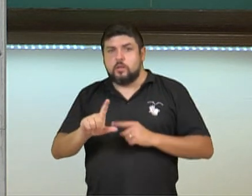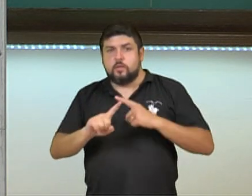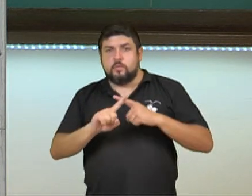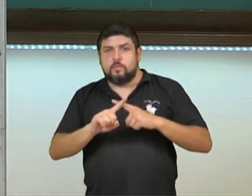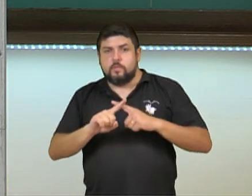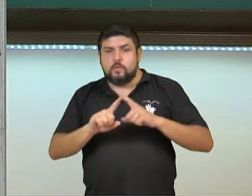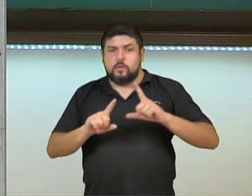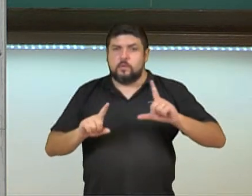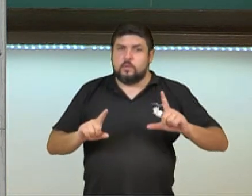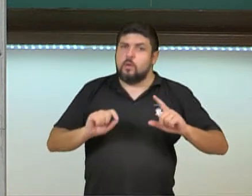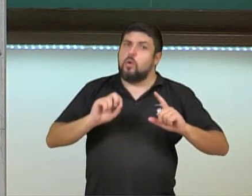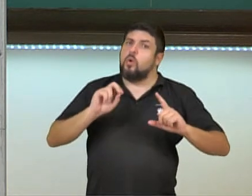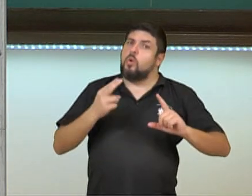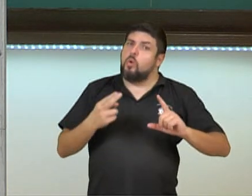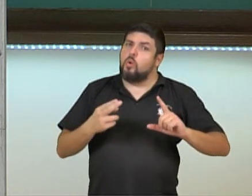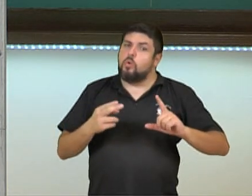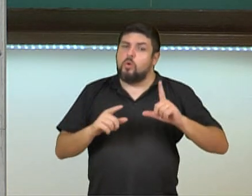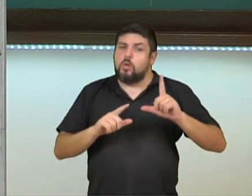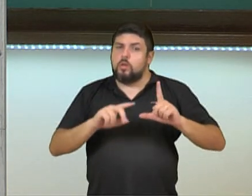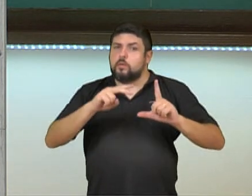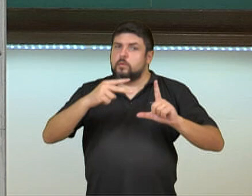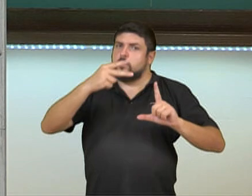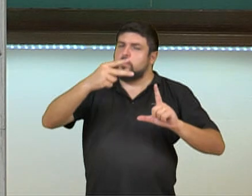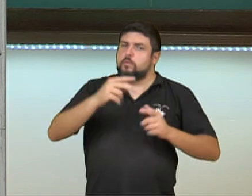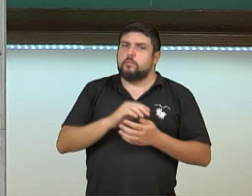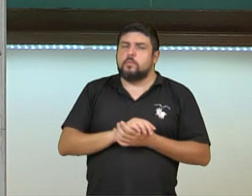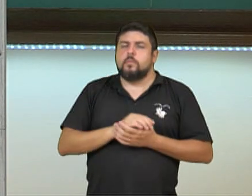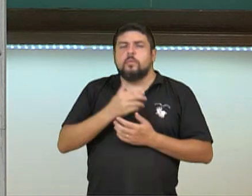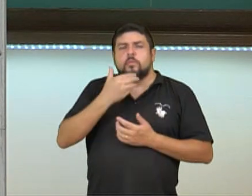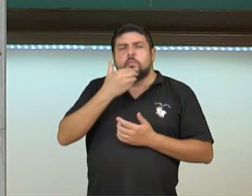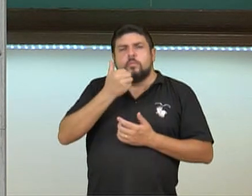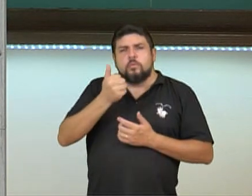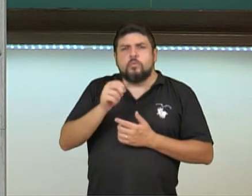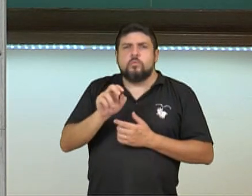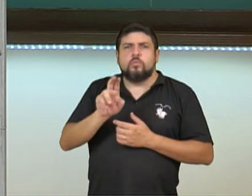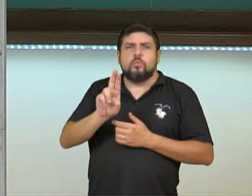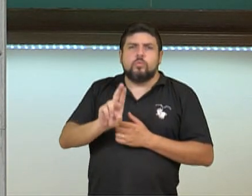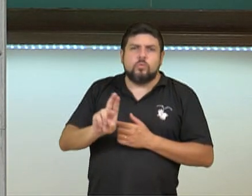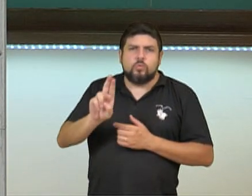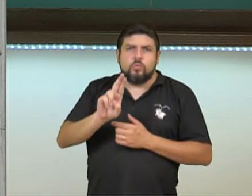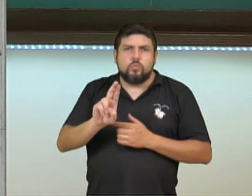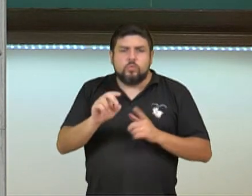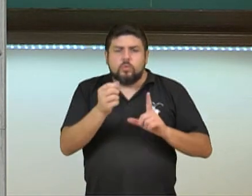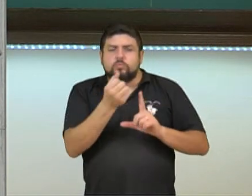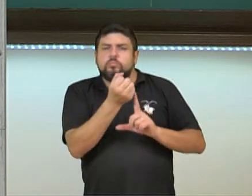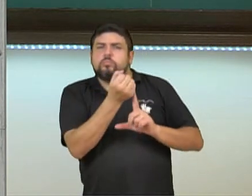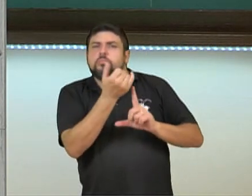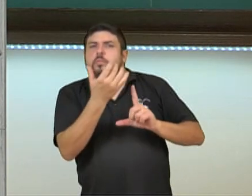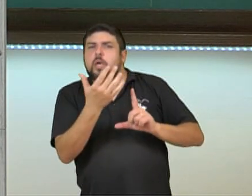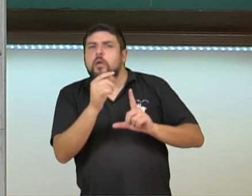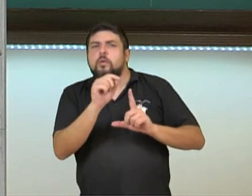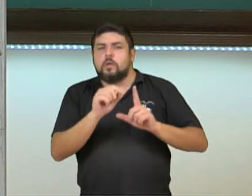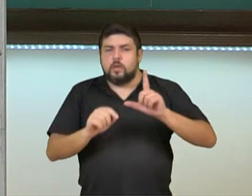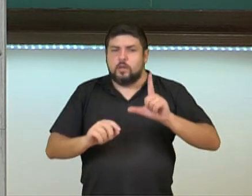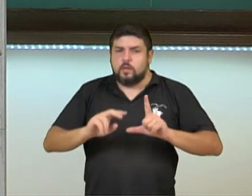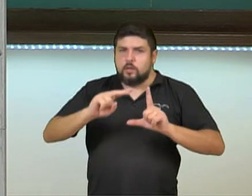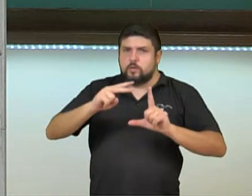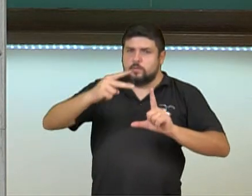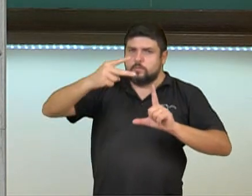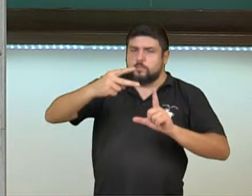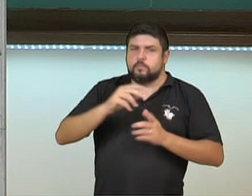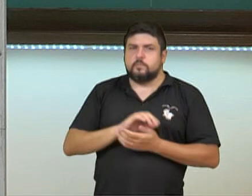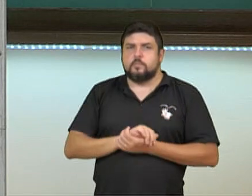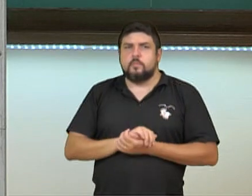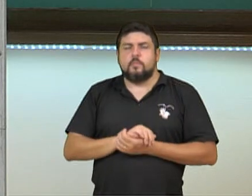quadrado. Nesse caso, é mais conveniente nós usarmos a forma que tem potência, certo? Que é lado ao